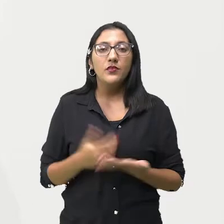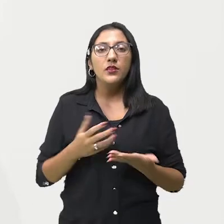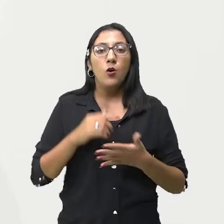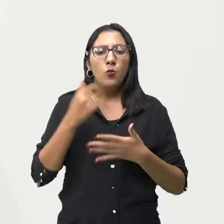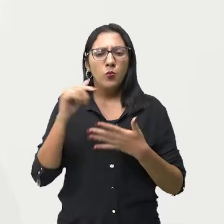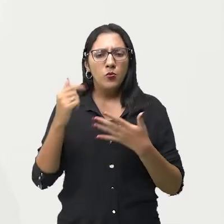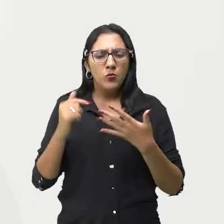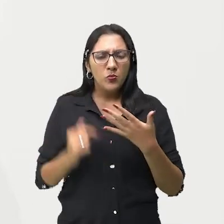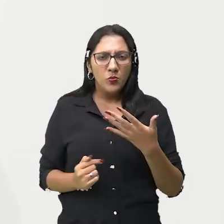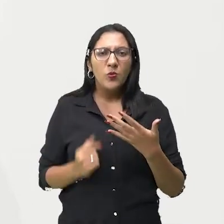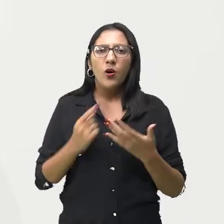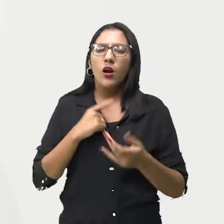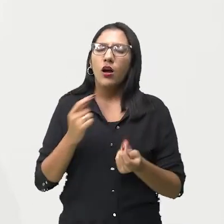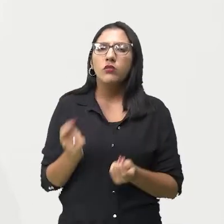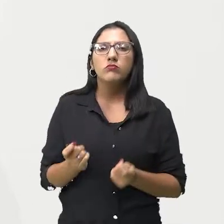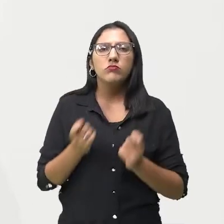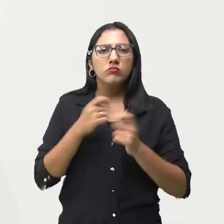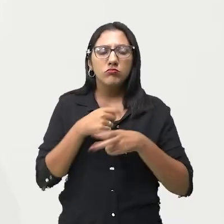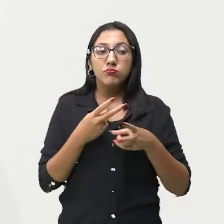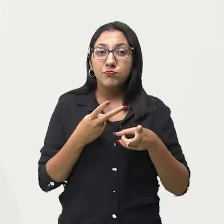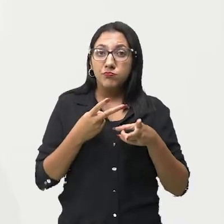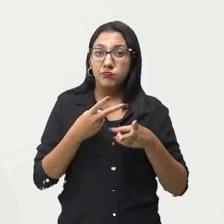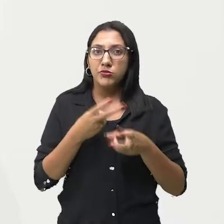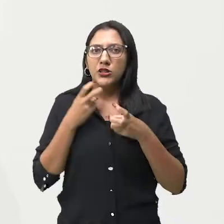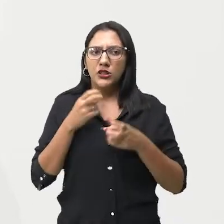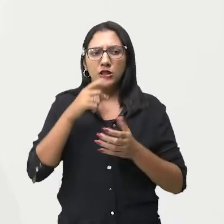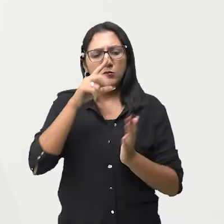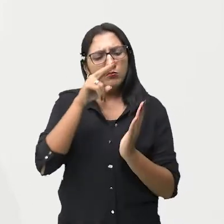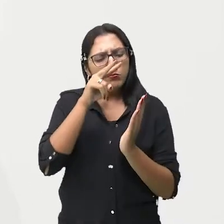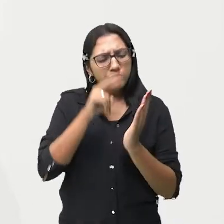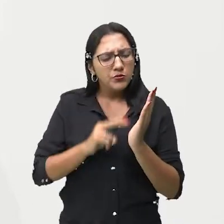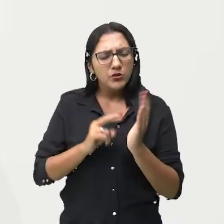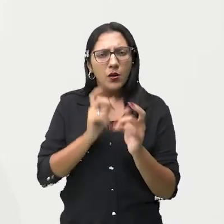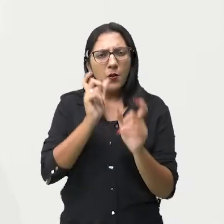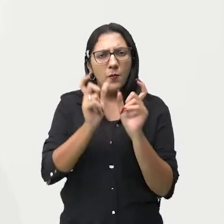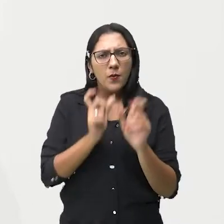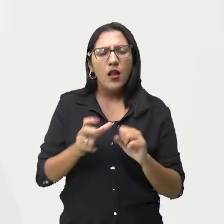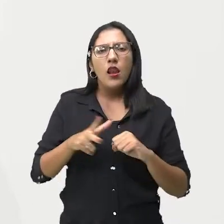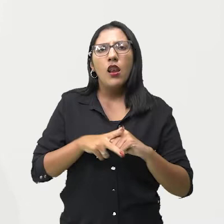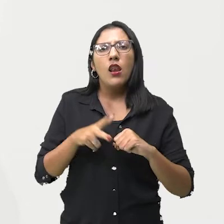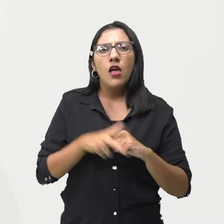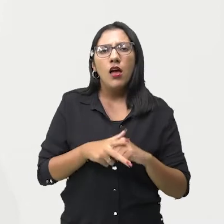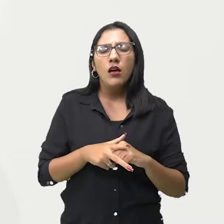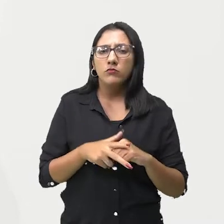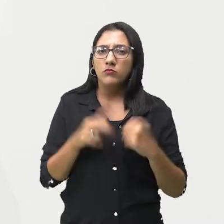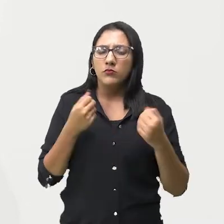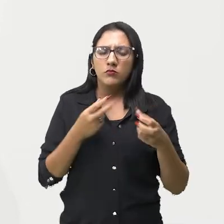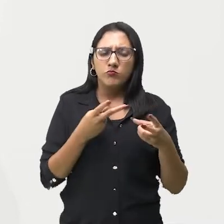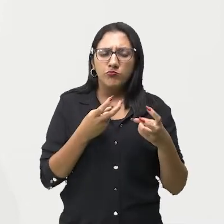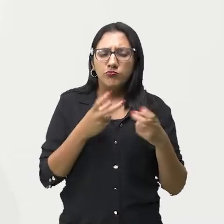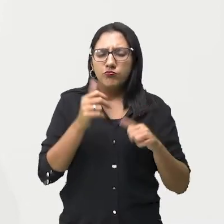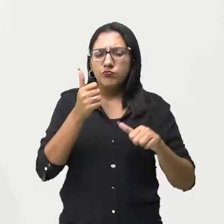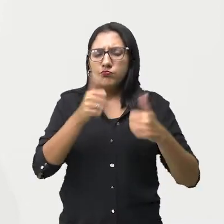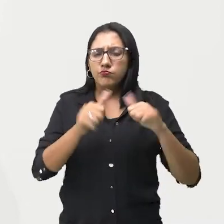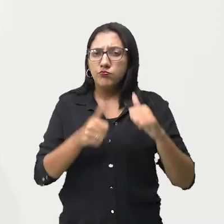tudo isso nos permite olhar para os verbos de maneira especial e procurar também nesses